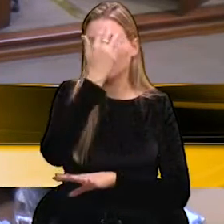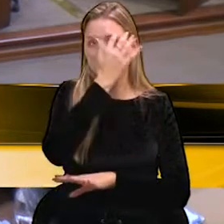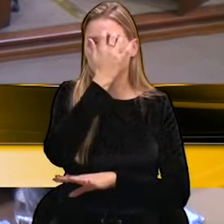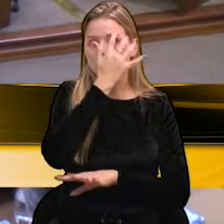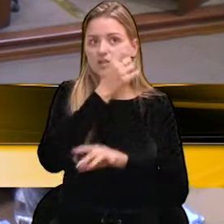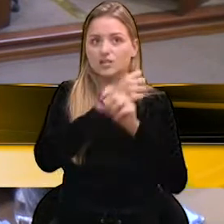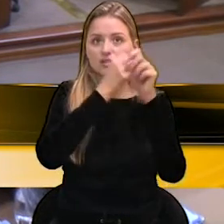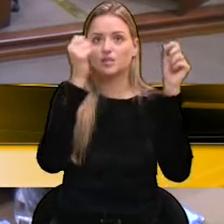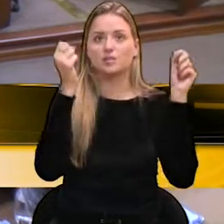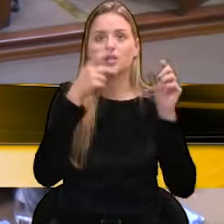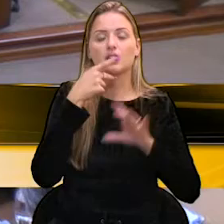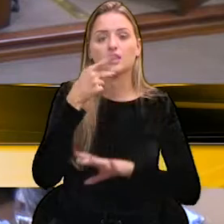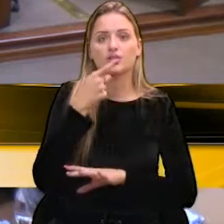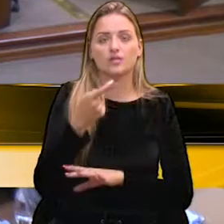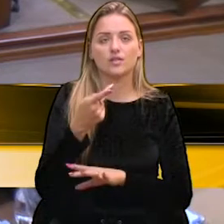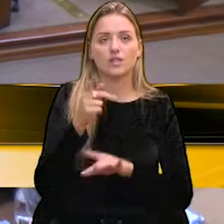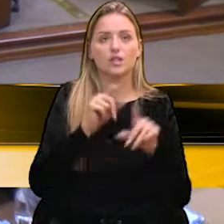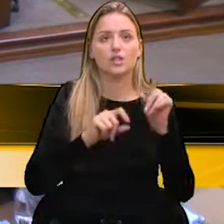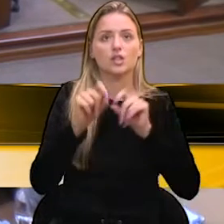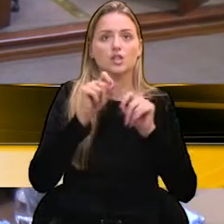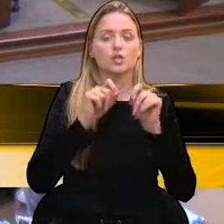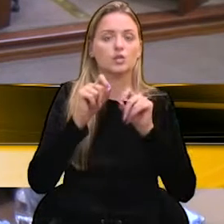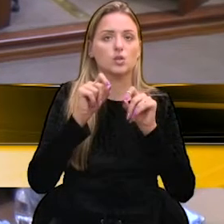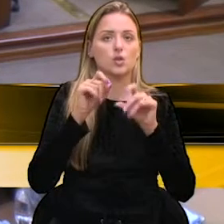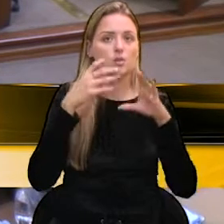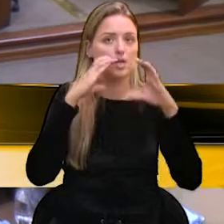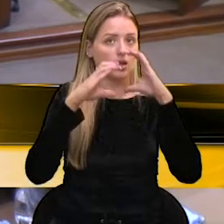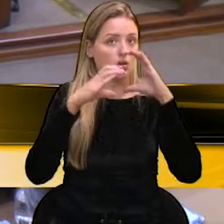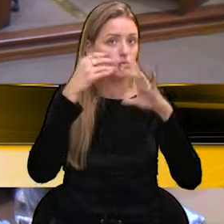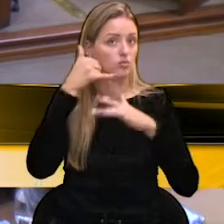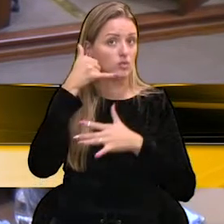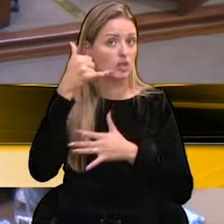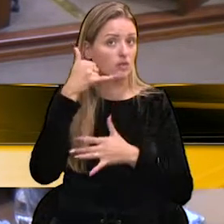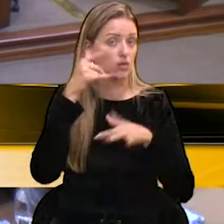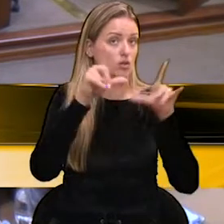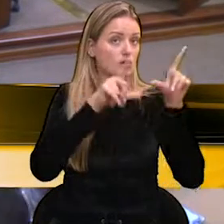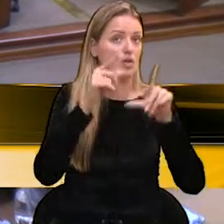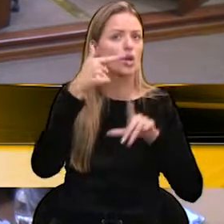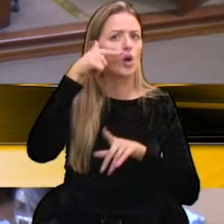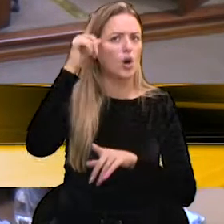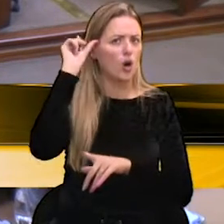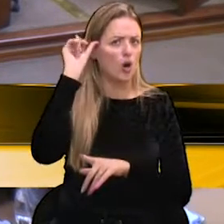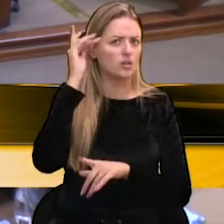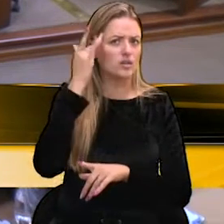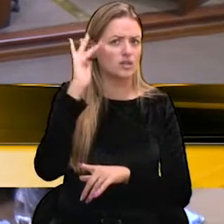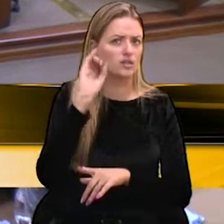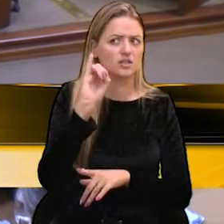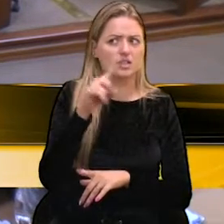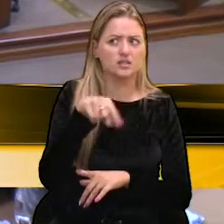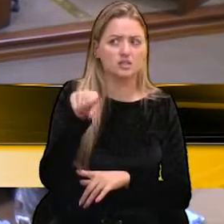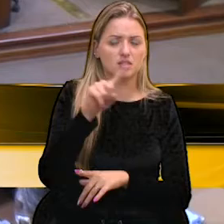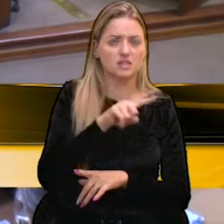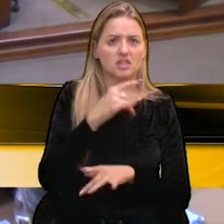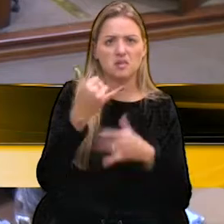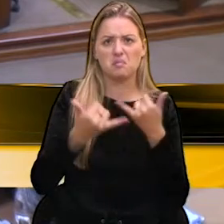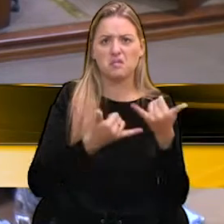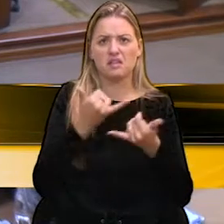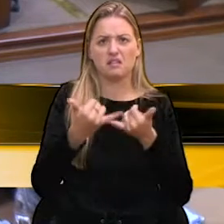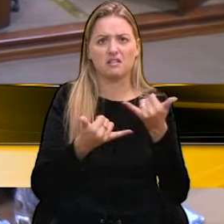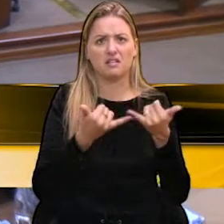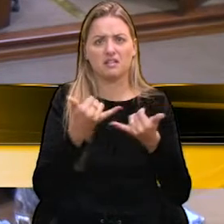ele falou dos meios de comunicação. E ontem, alguém se tirou o tempo, não sei se era em tom de